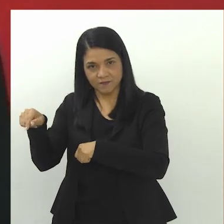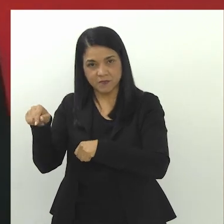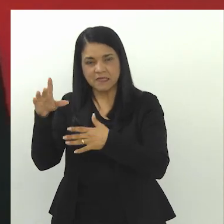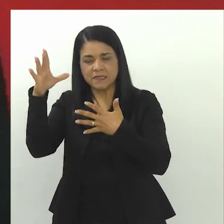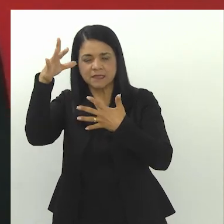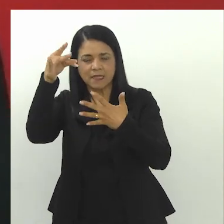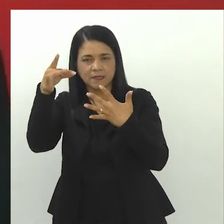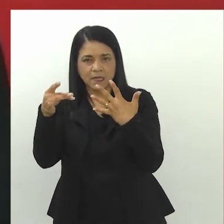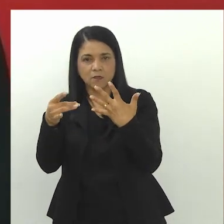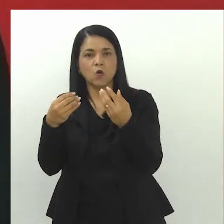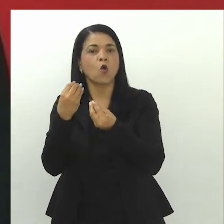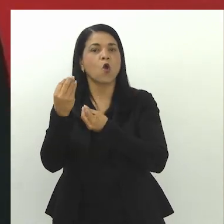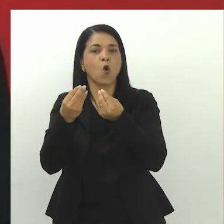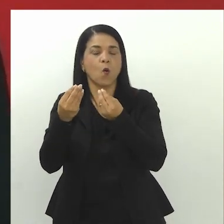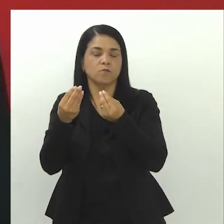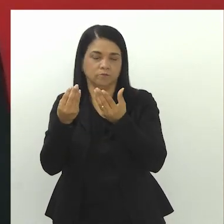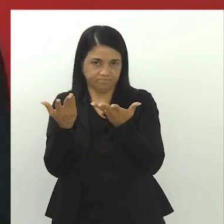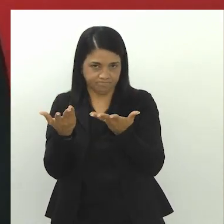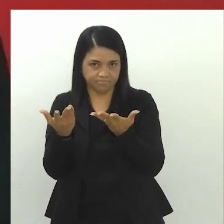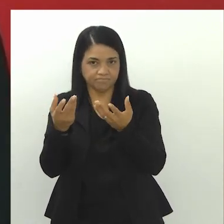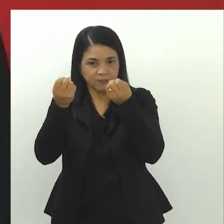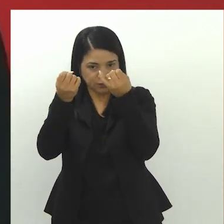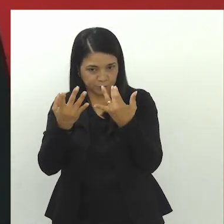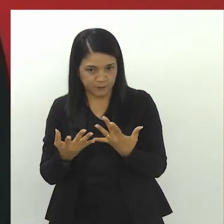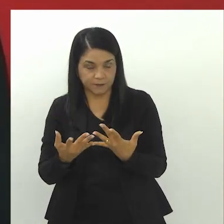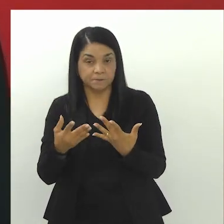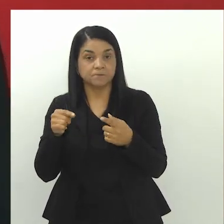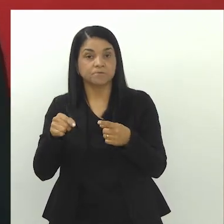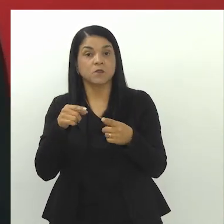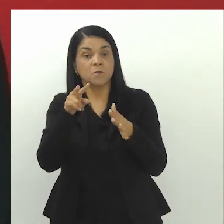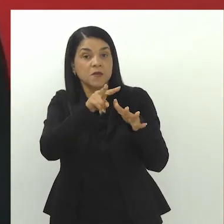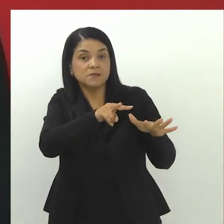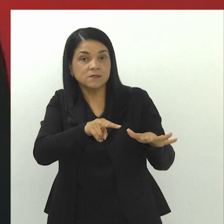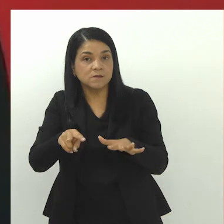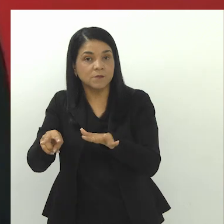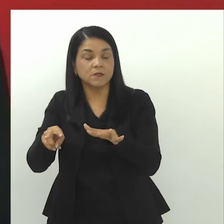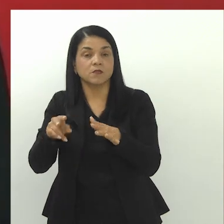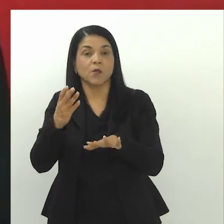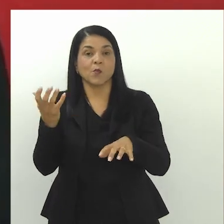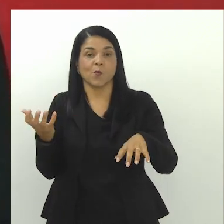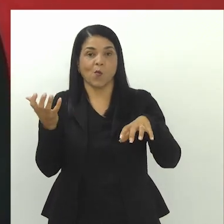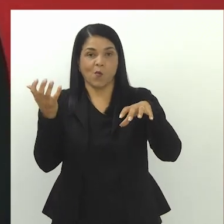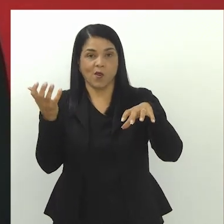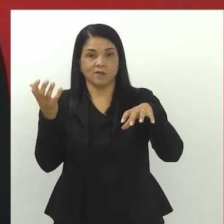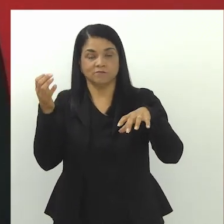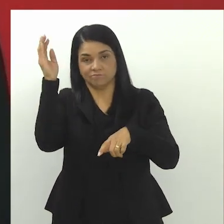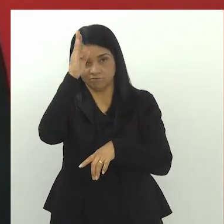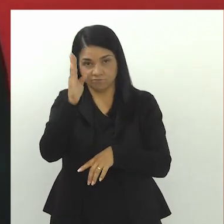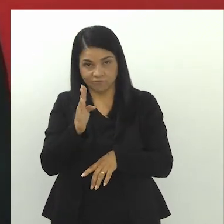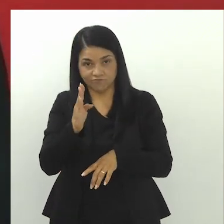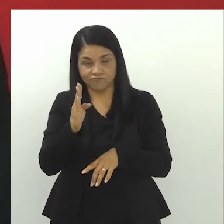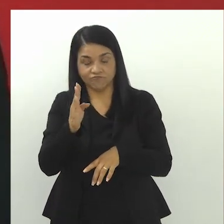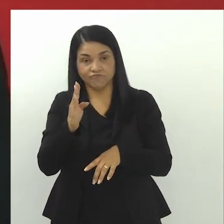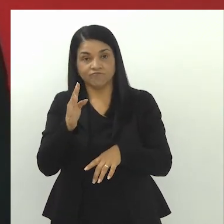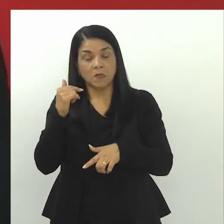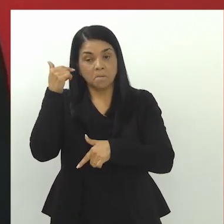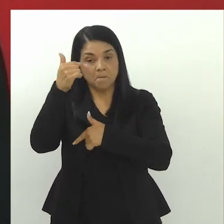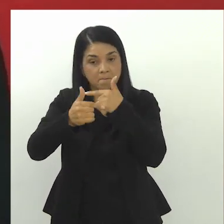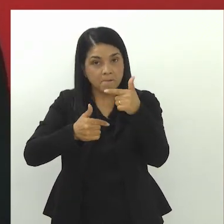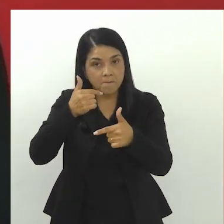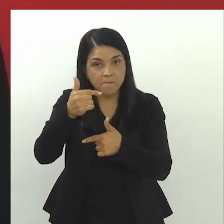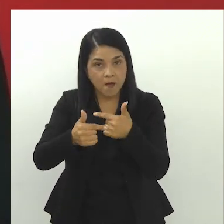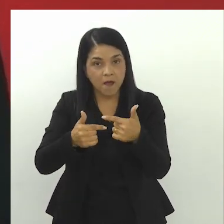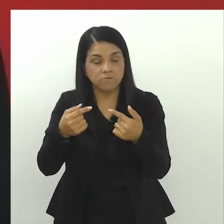África do Sul por um detalhamento de como poderia ser. E, aliás, numa semana em que o Congresso